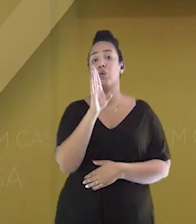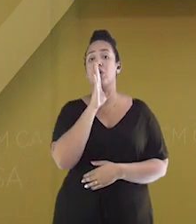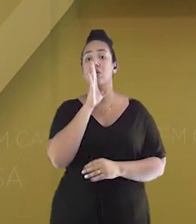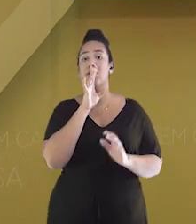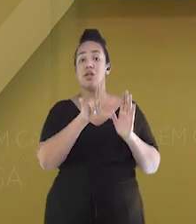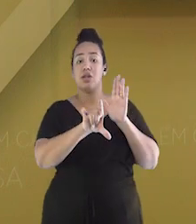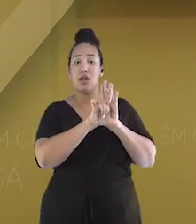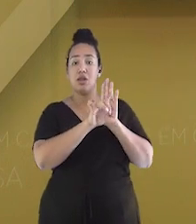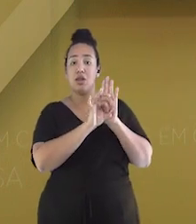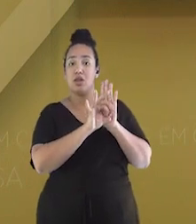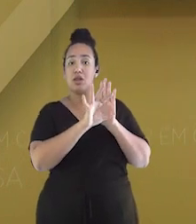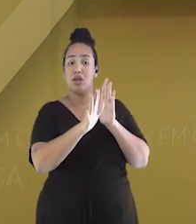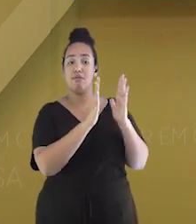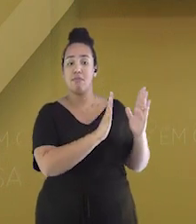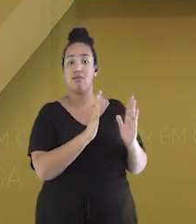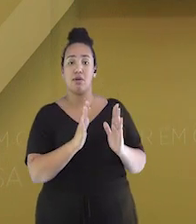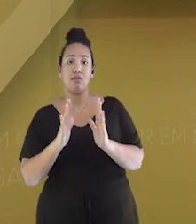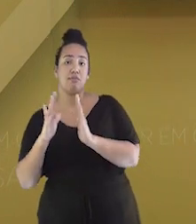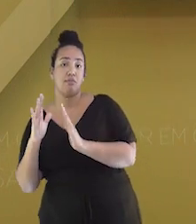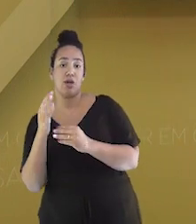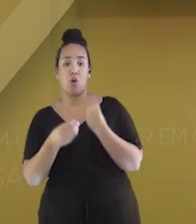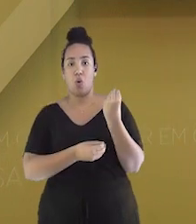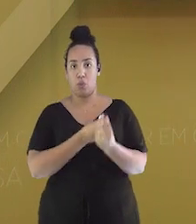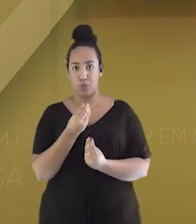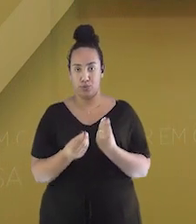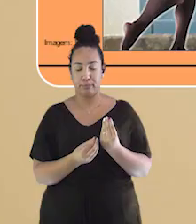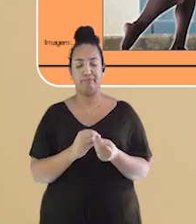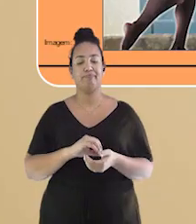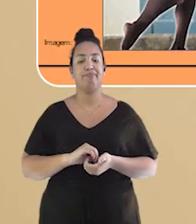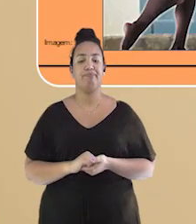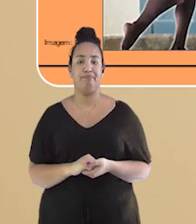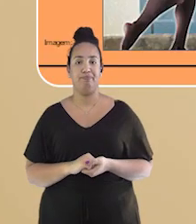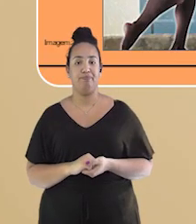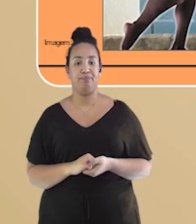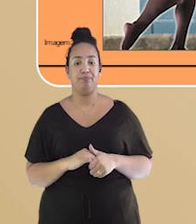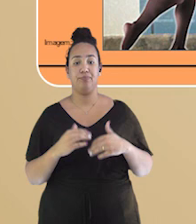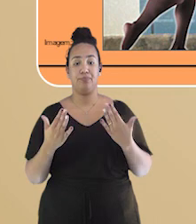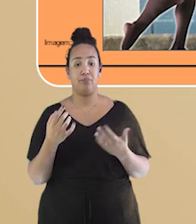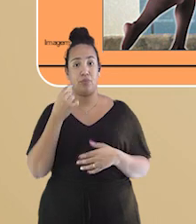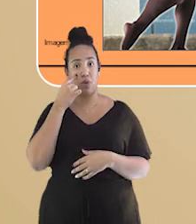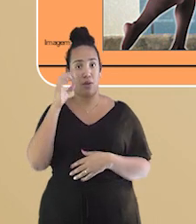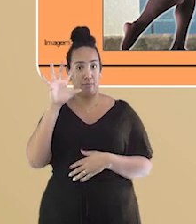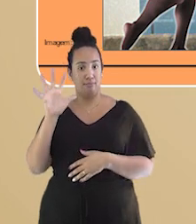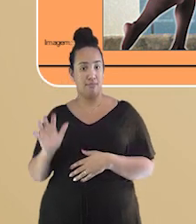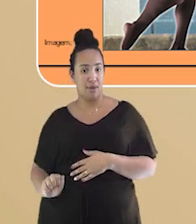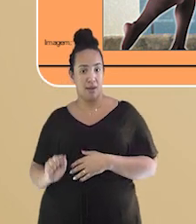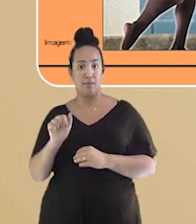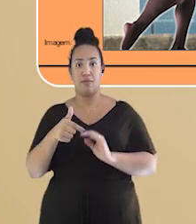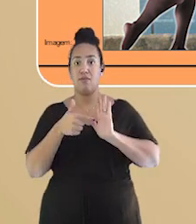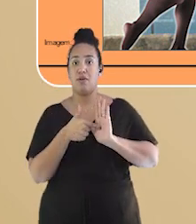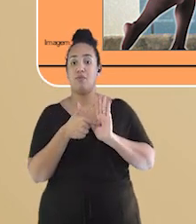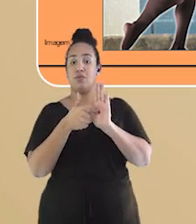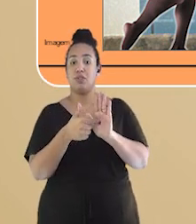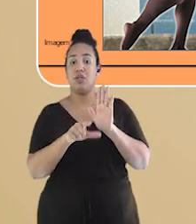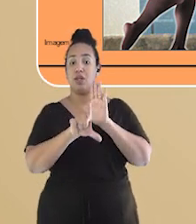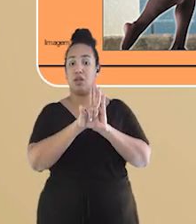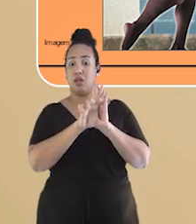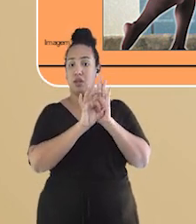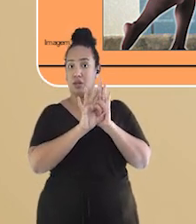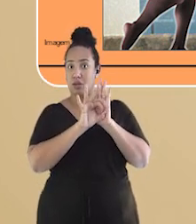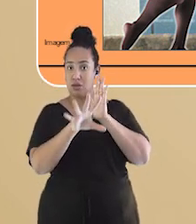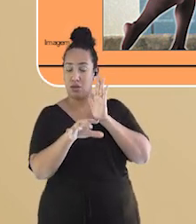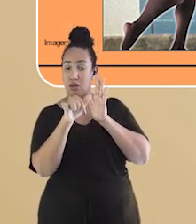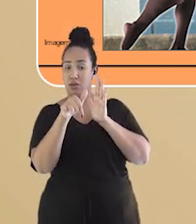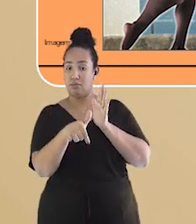leis abolicionistas durante o período imperial. Então, nesse mapa, vamos destacar as leis abolicionistas